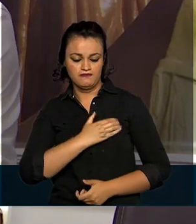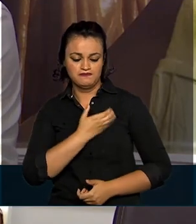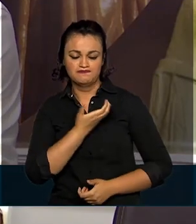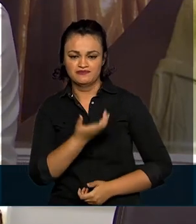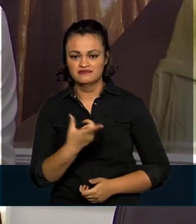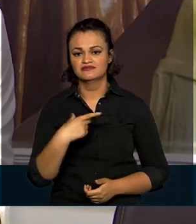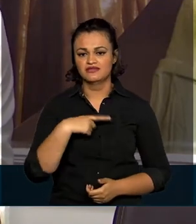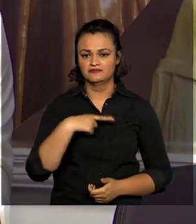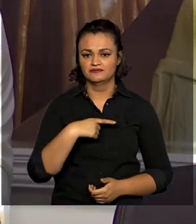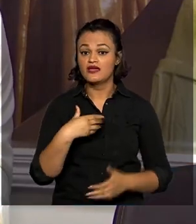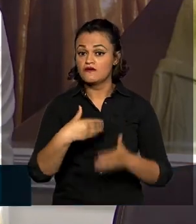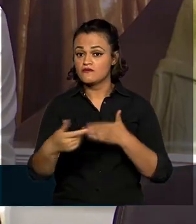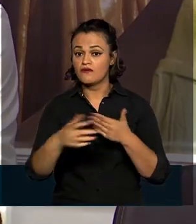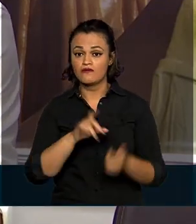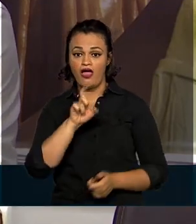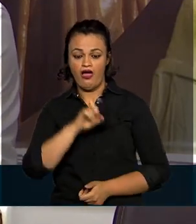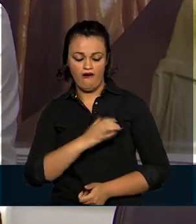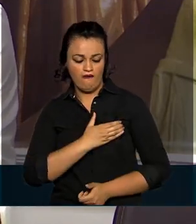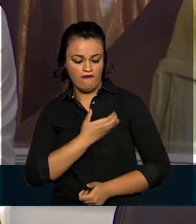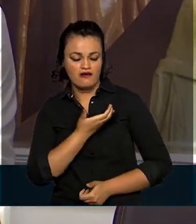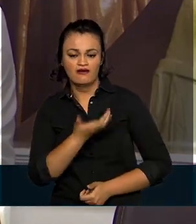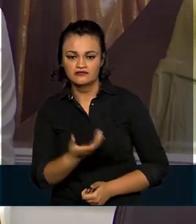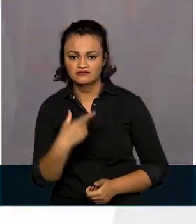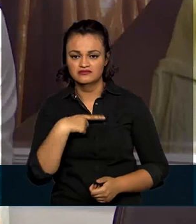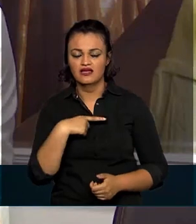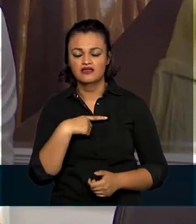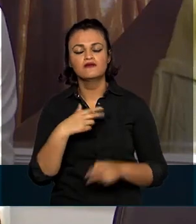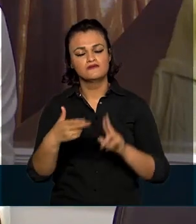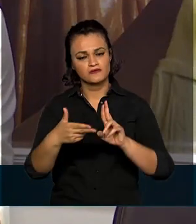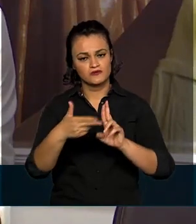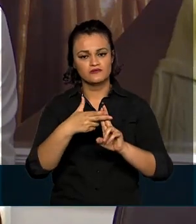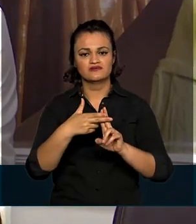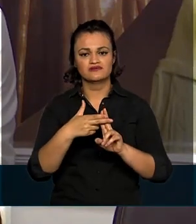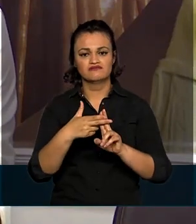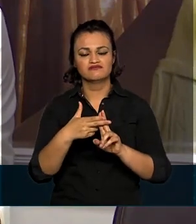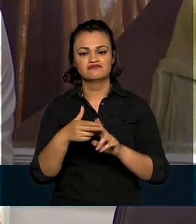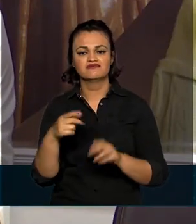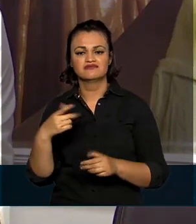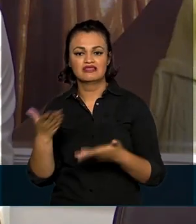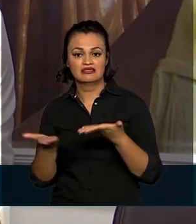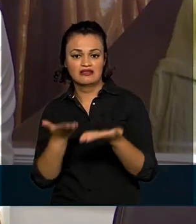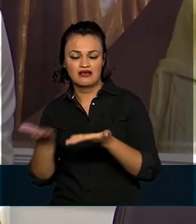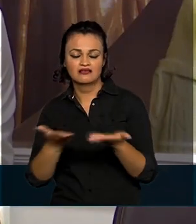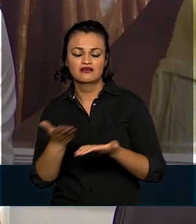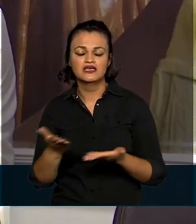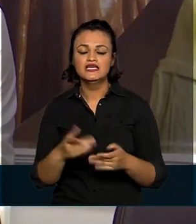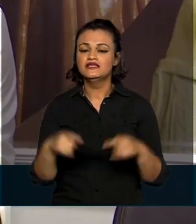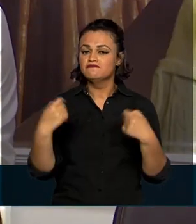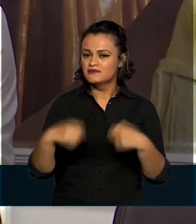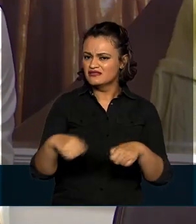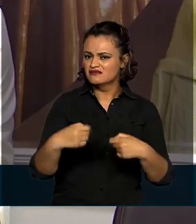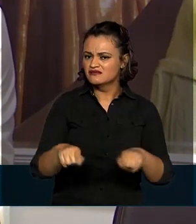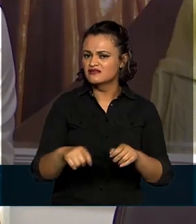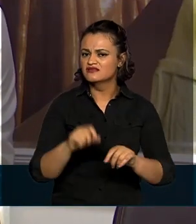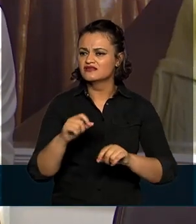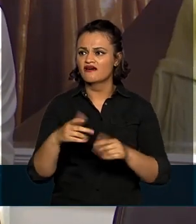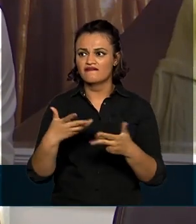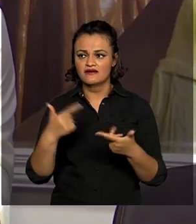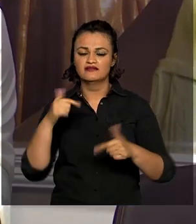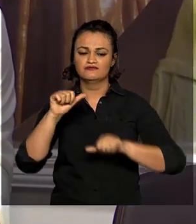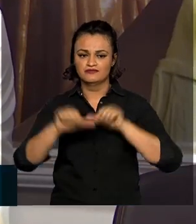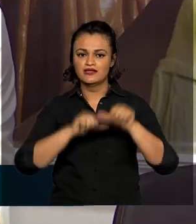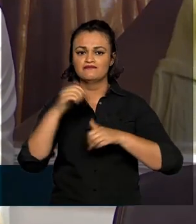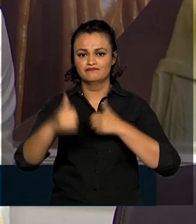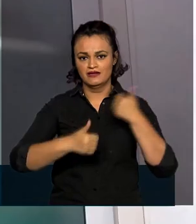Qualquer transplante que se faça no Brasil se faz através do SUS. Uma necessidade permanente de melhorias